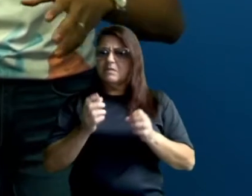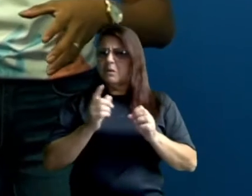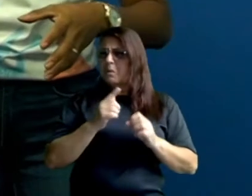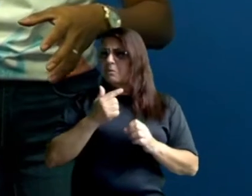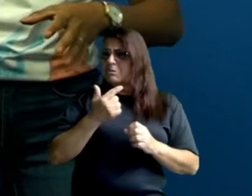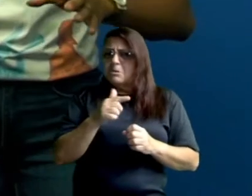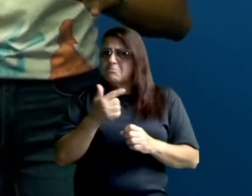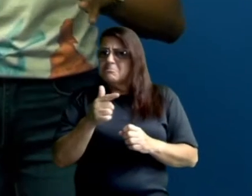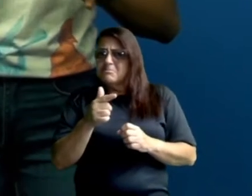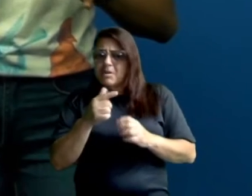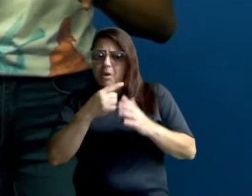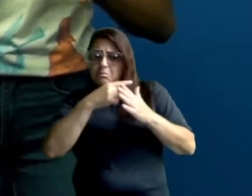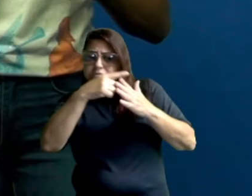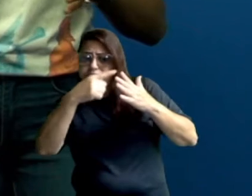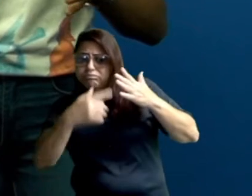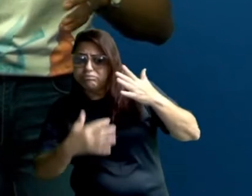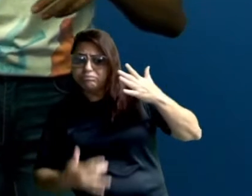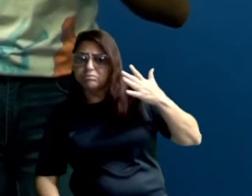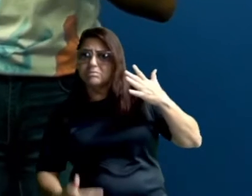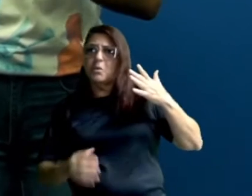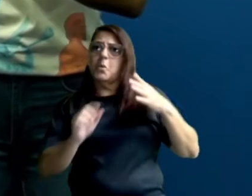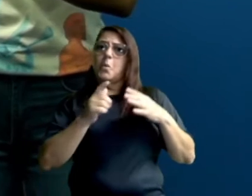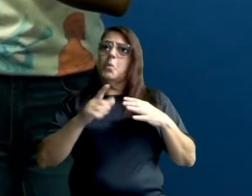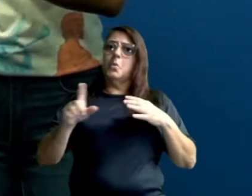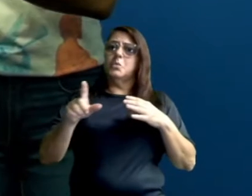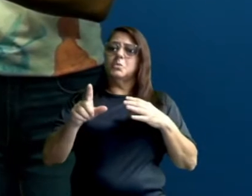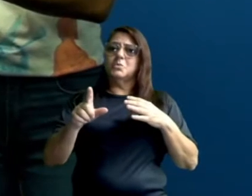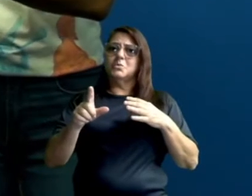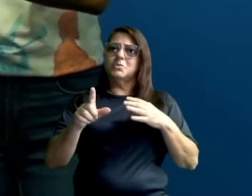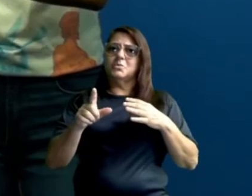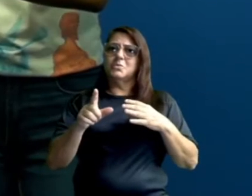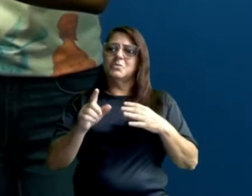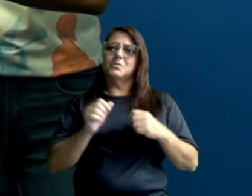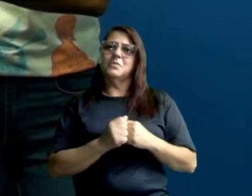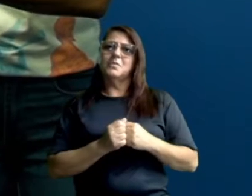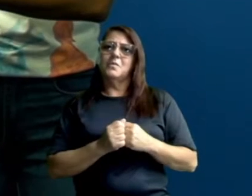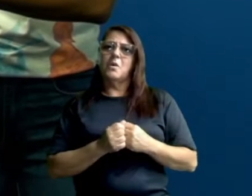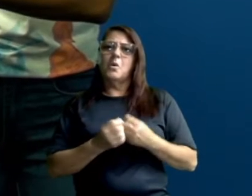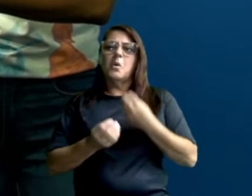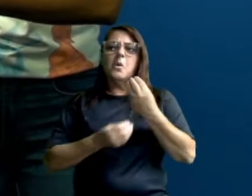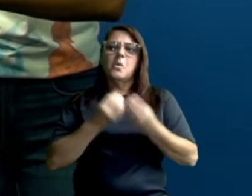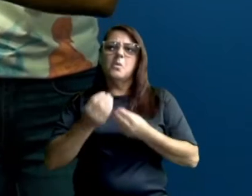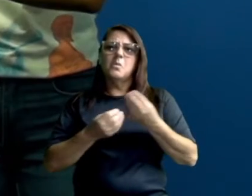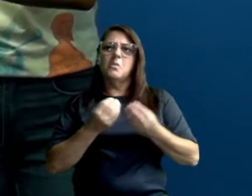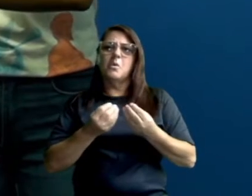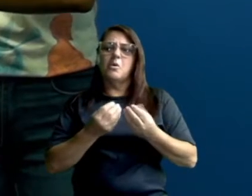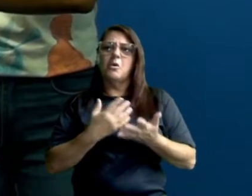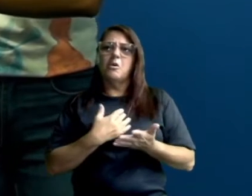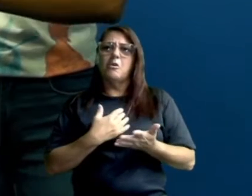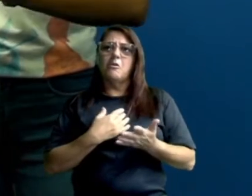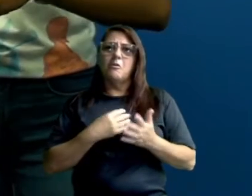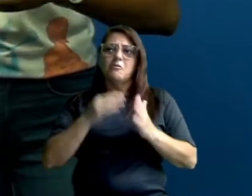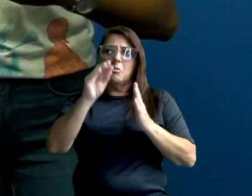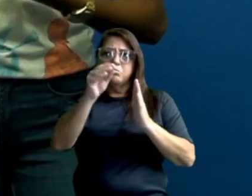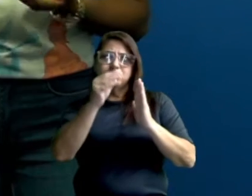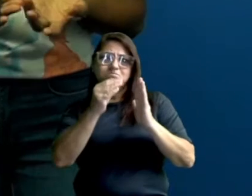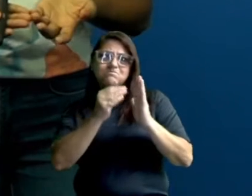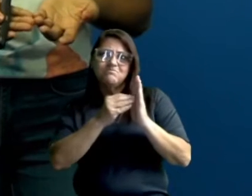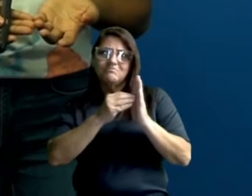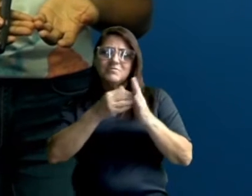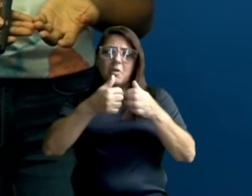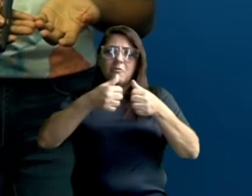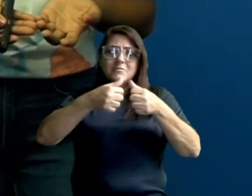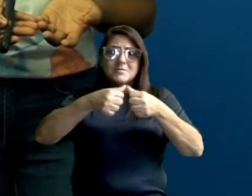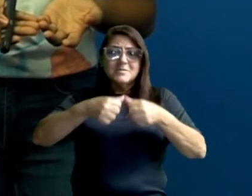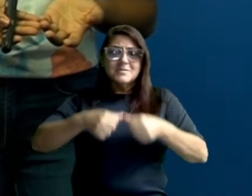existe uma regra para você saber quando é que eu vou empregar, ele na forma de ser e quando